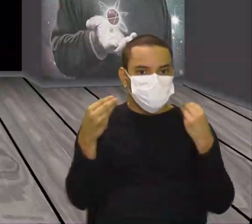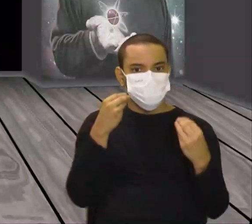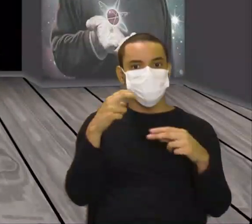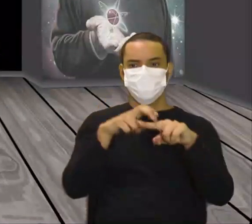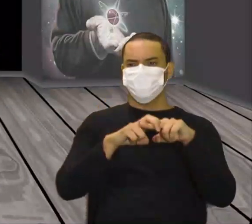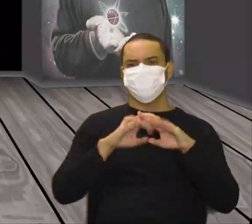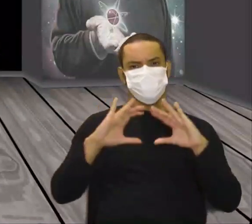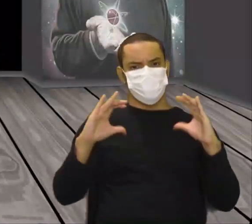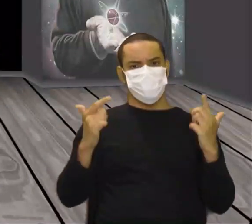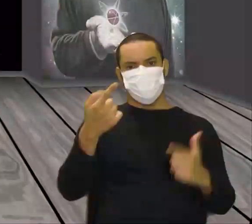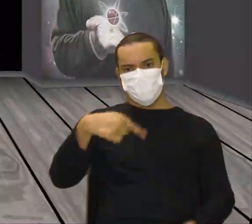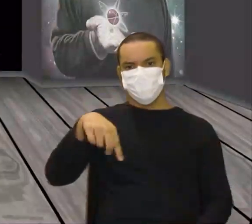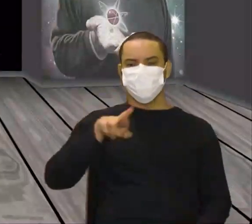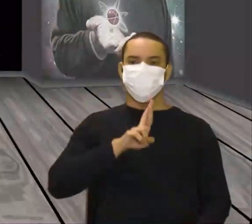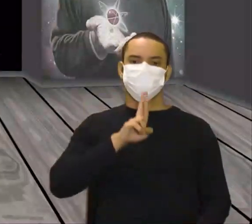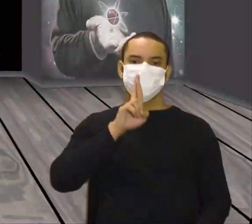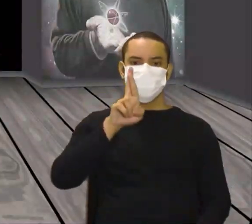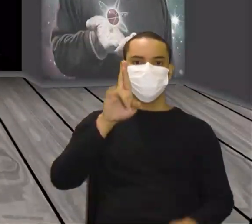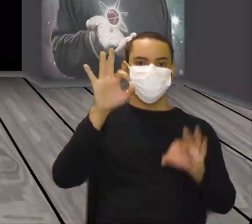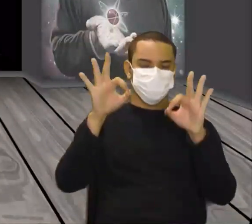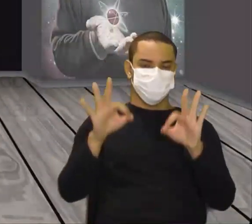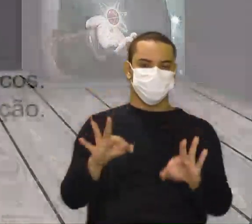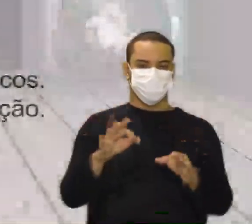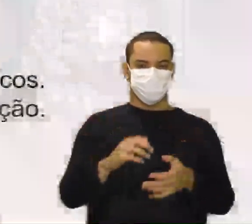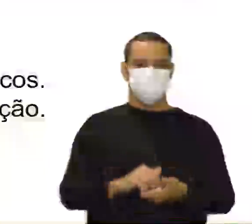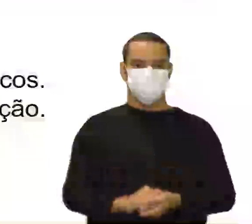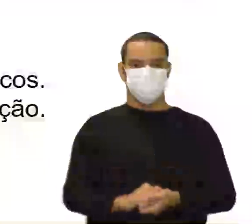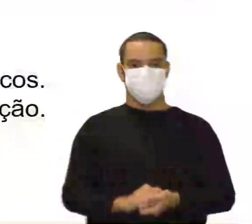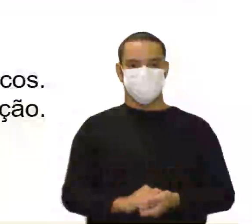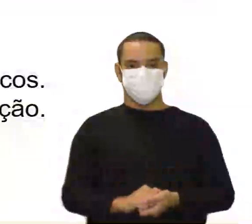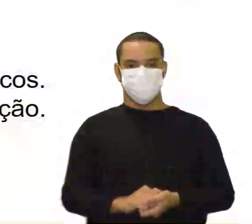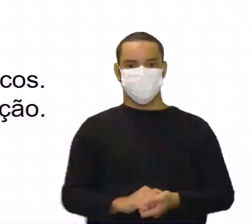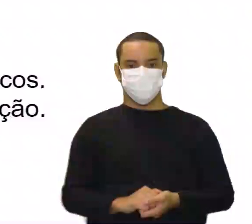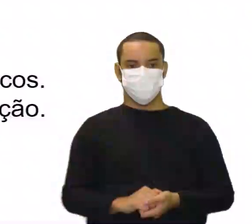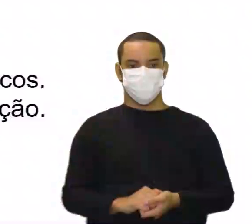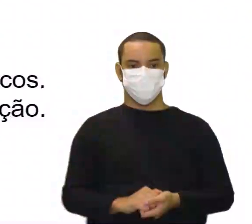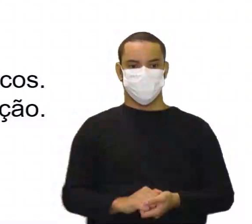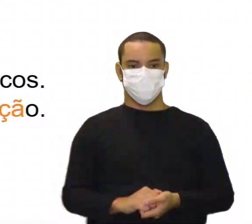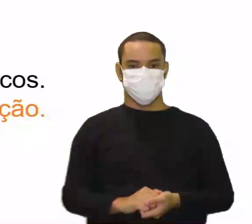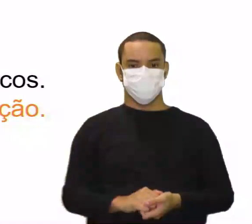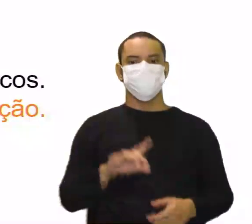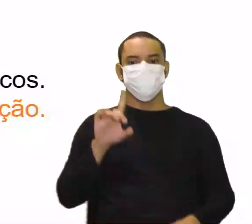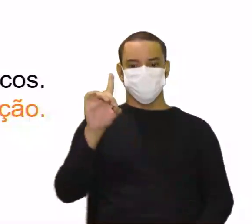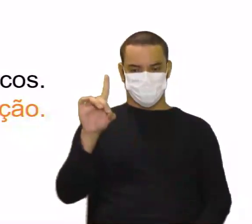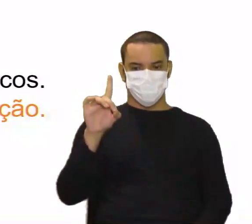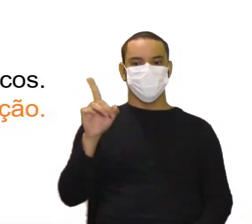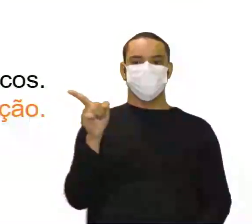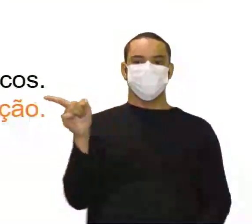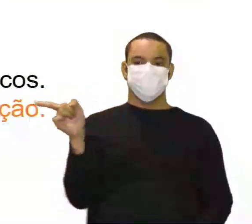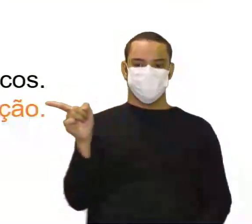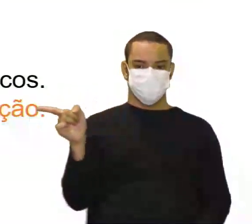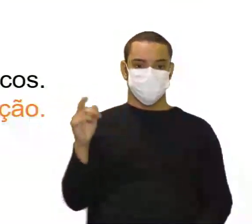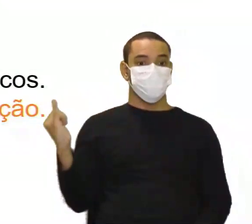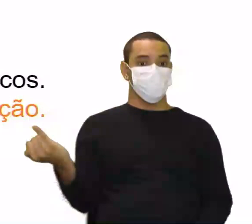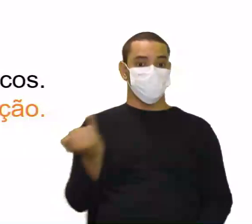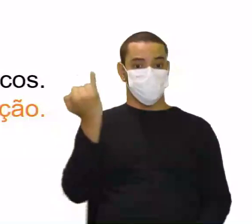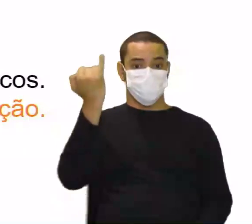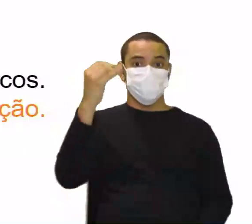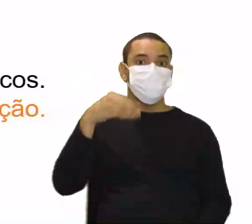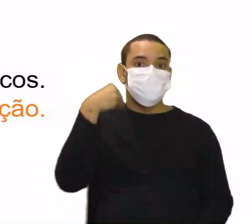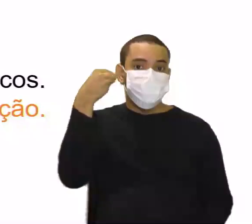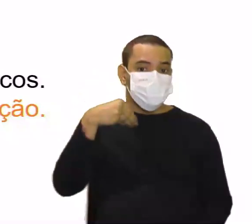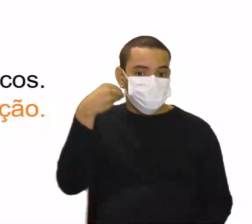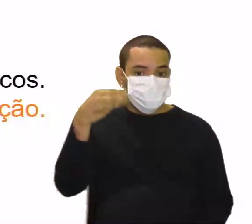Então, com certeza aí, a resposta correta, vamos lá? Resposta correta aí, letra D, né? A importância da experiência e